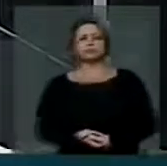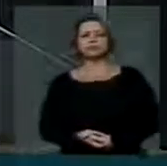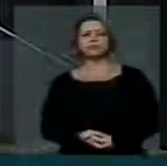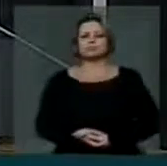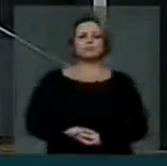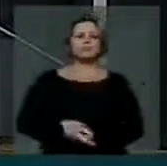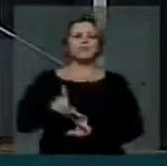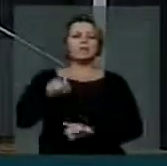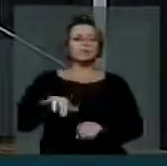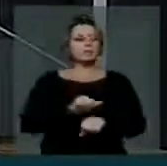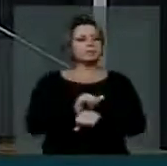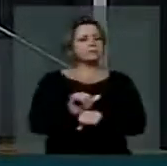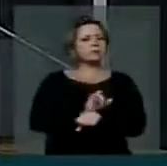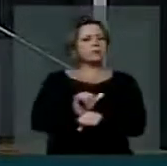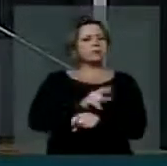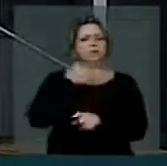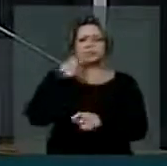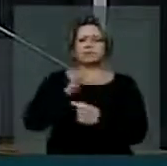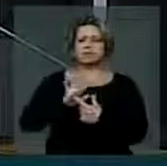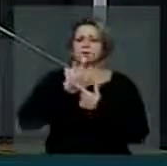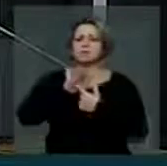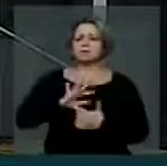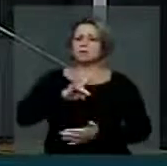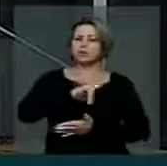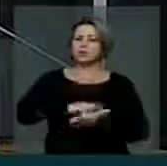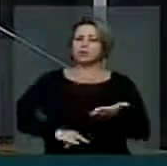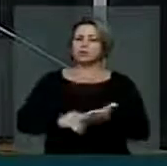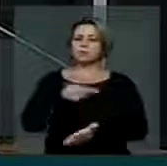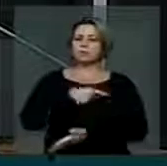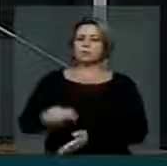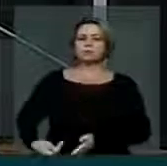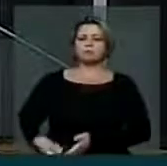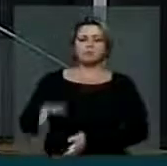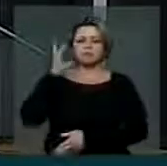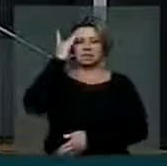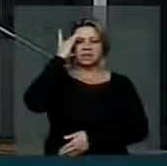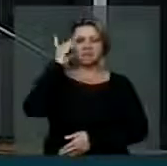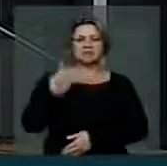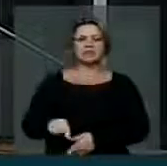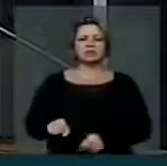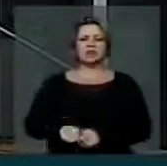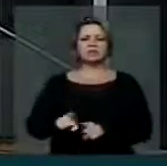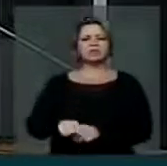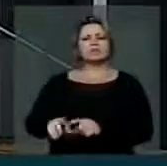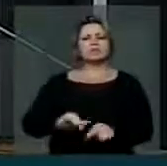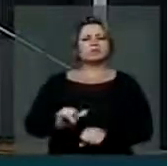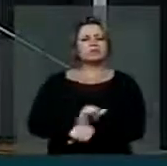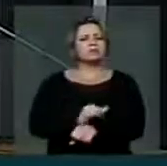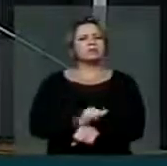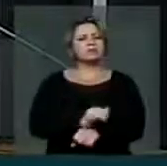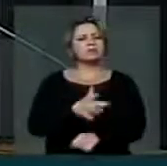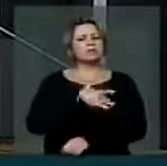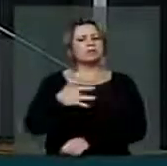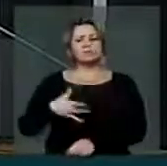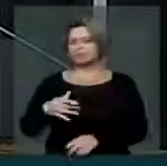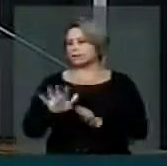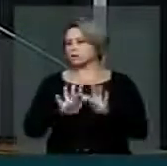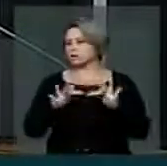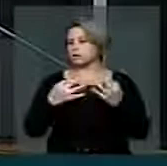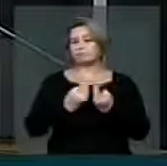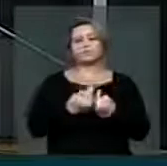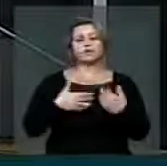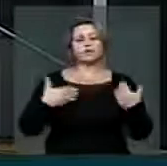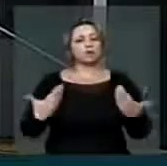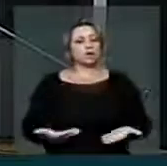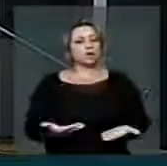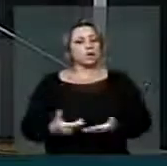A estratégia, diz o documento da Presidência da República, a estratégia de saúde da família apresenta